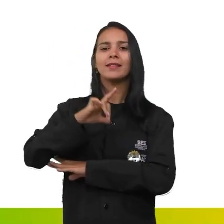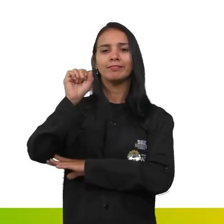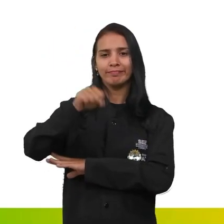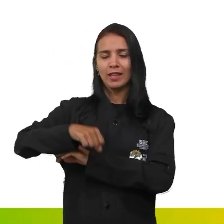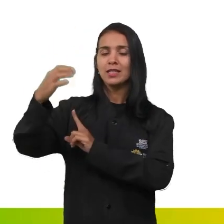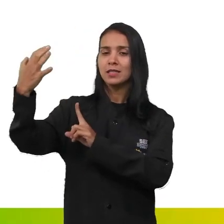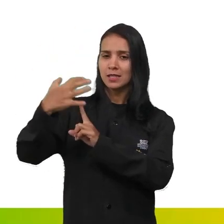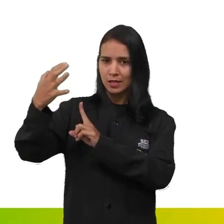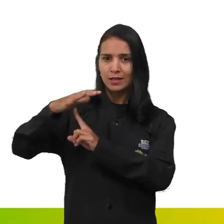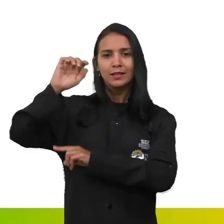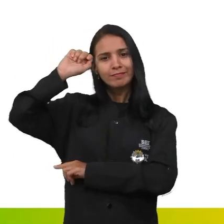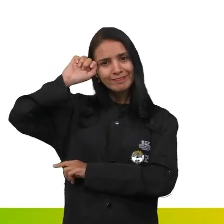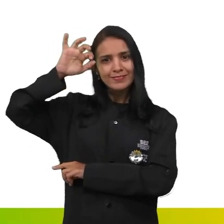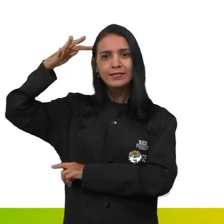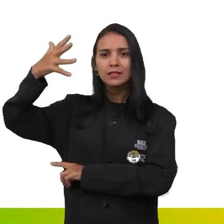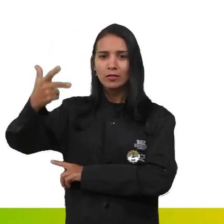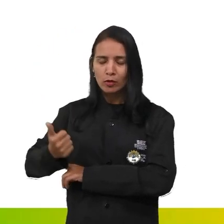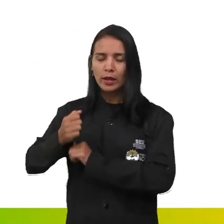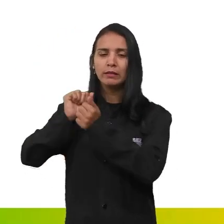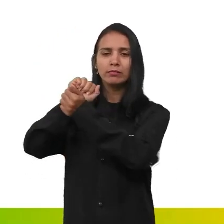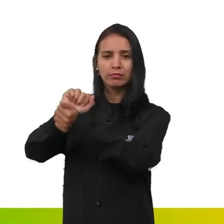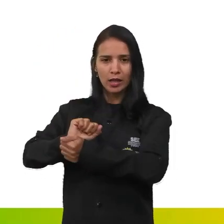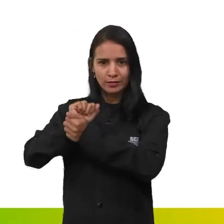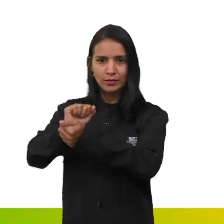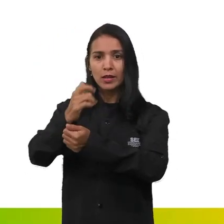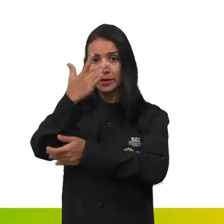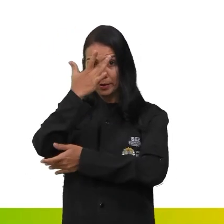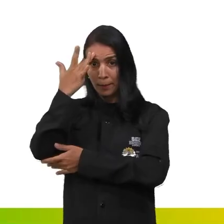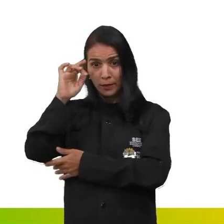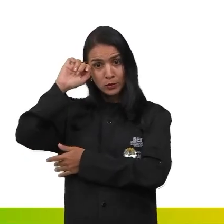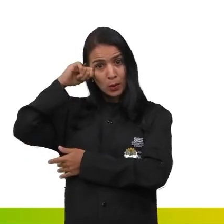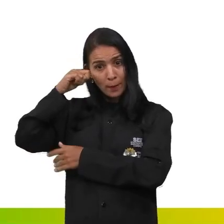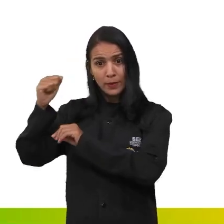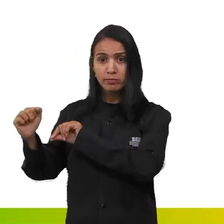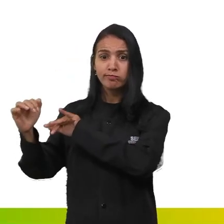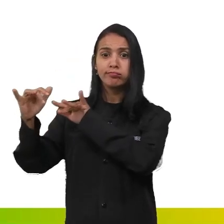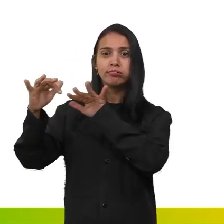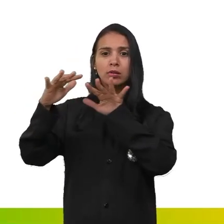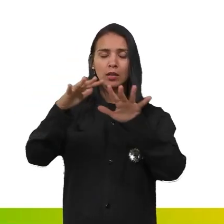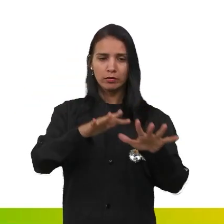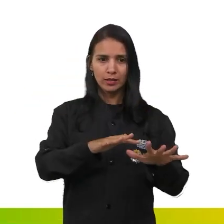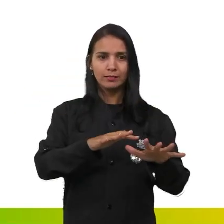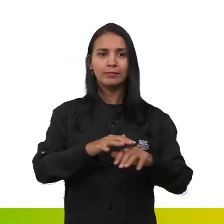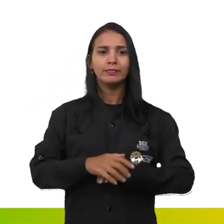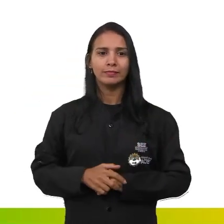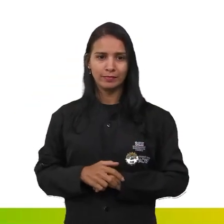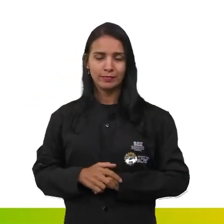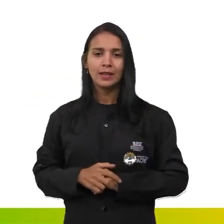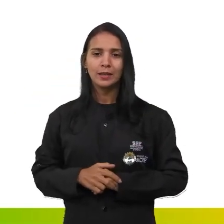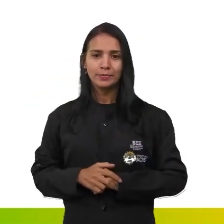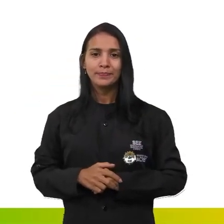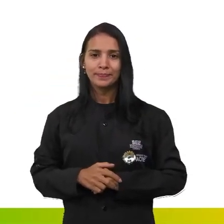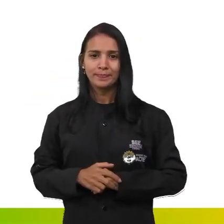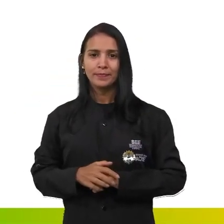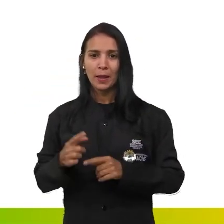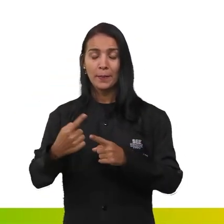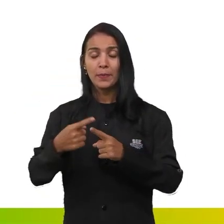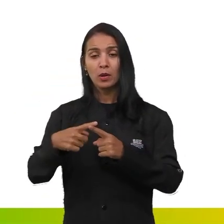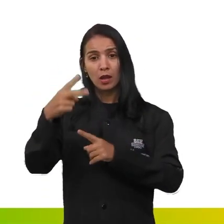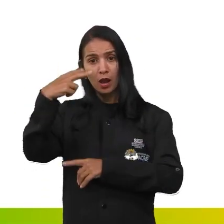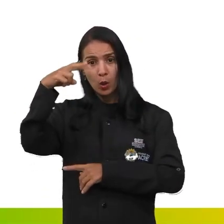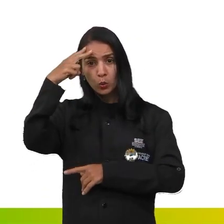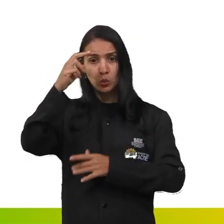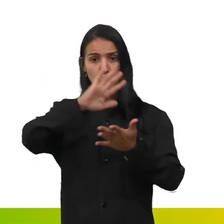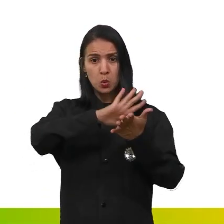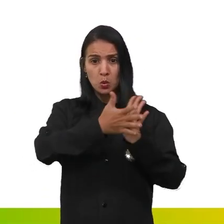trazida pelos escravos vindos aí da África, e diz o seguinte: devido ao apagamento dessas culturas. Não,